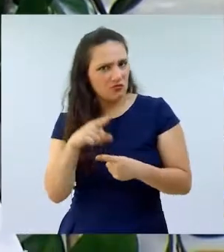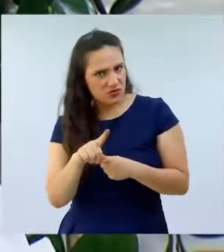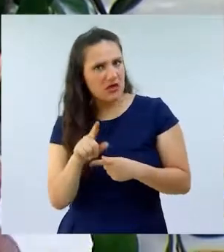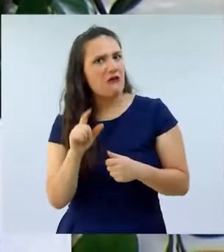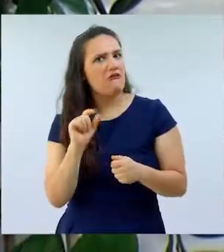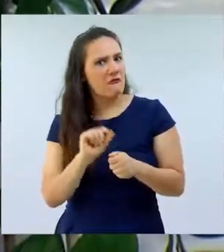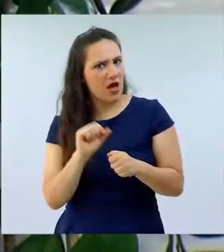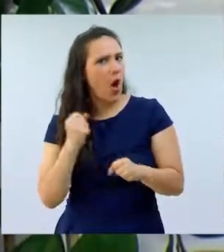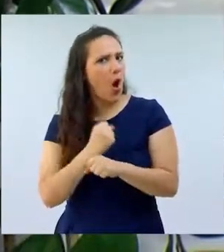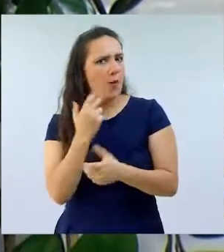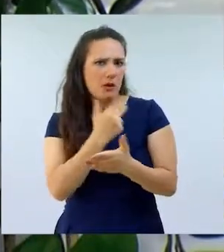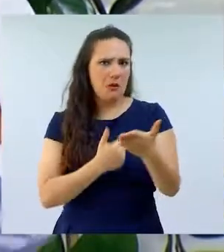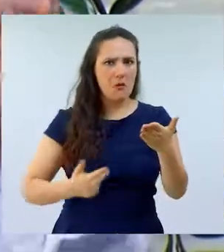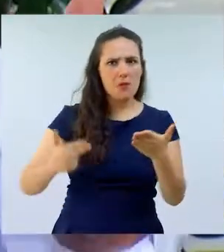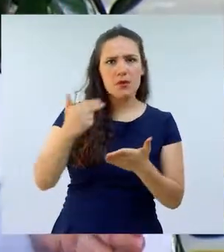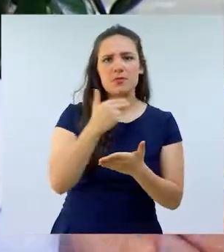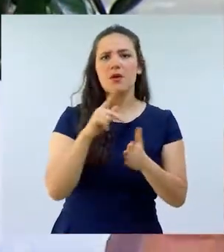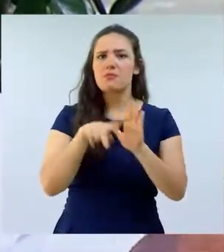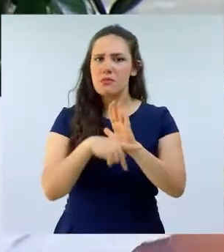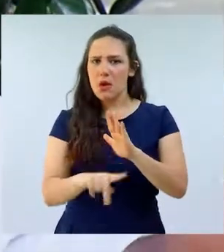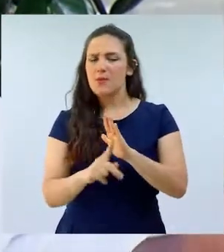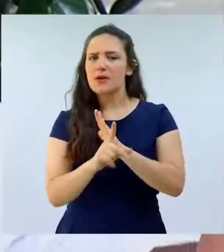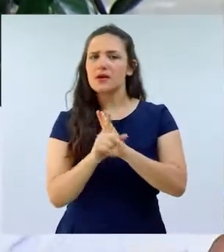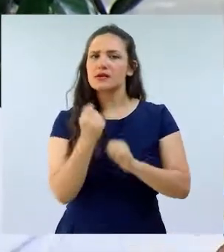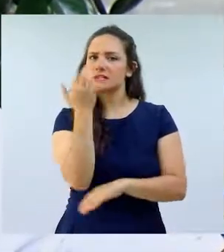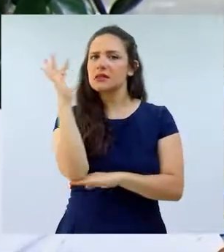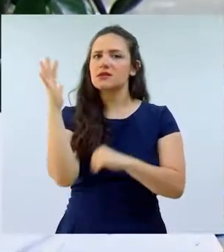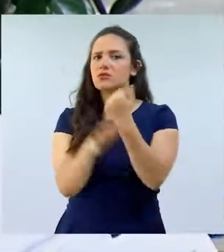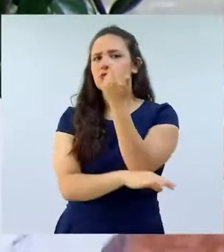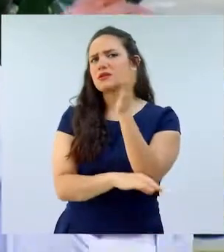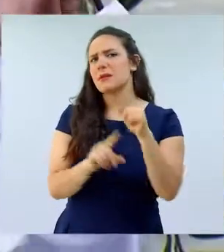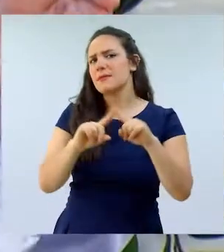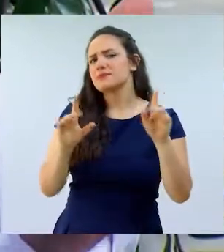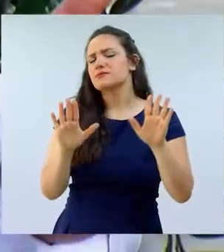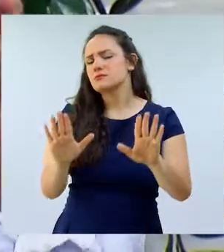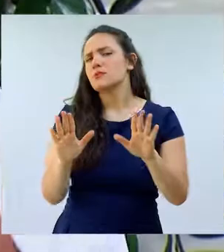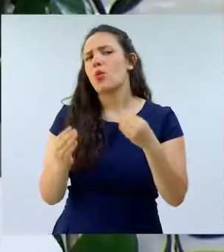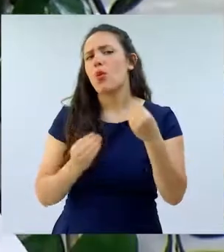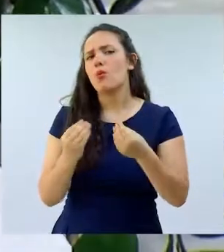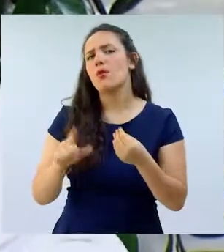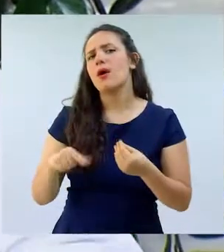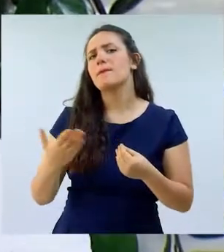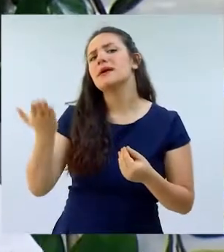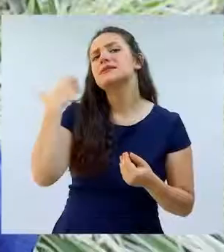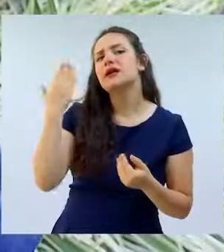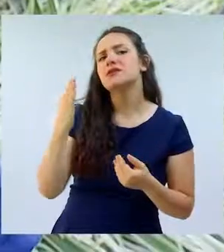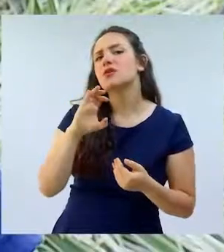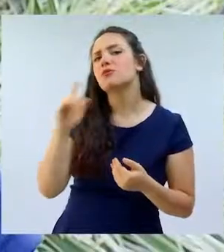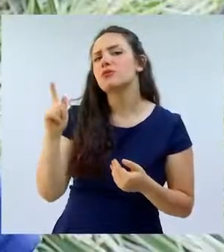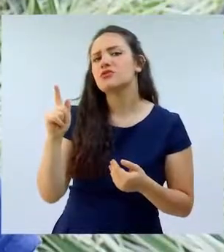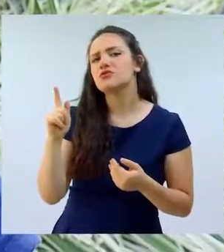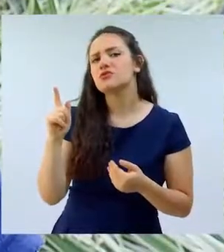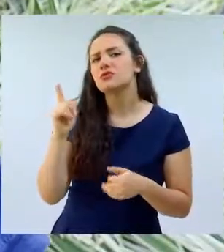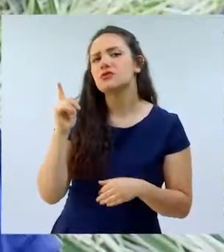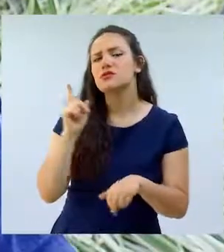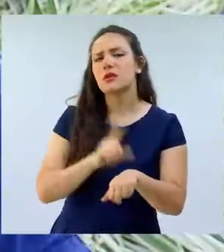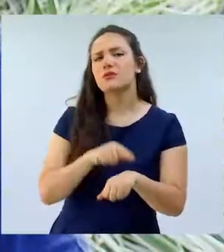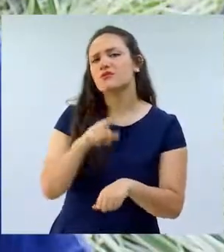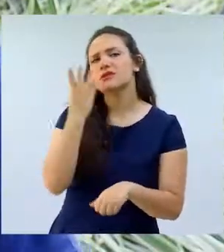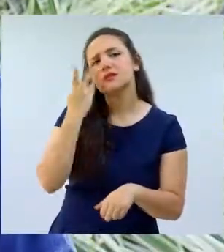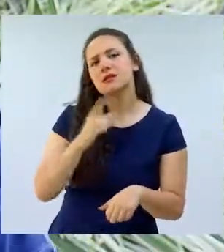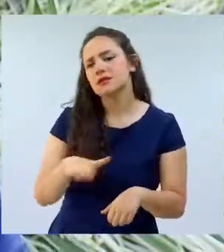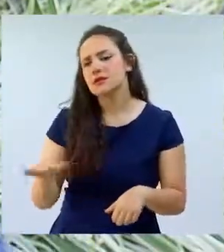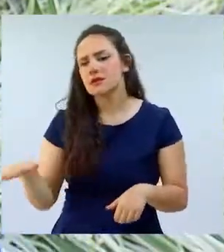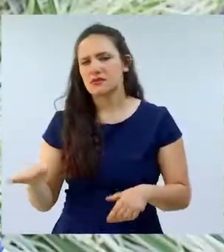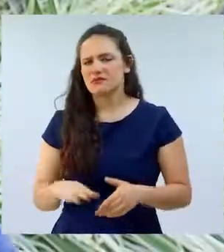relação com a natureza? Fala para as pessoas que agora é uma cidade de quase 1 milhão de habitantes, como é que era Campo Grande da tua infância, Cleir? Campo Grande era uma cidade tranquila,